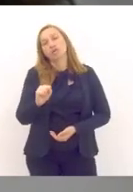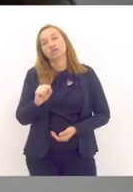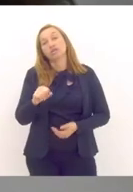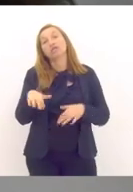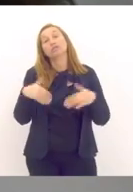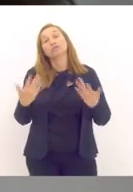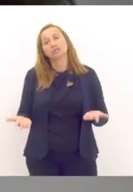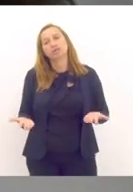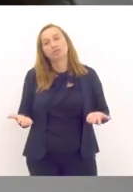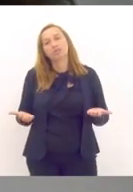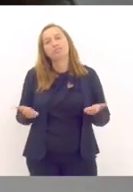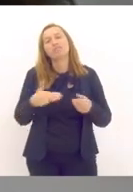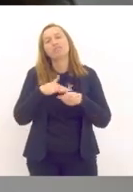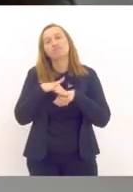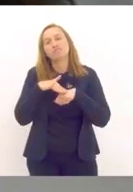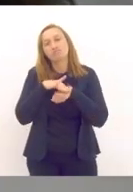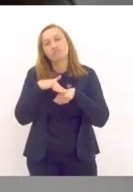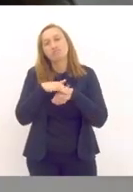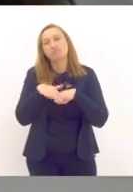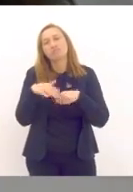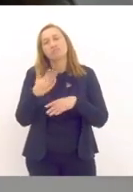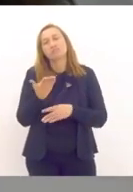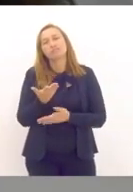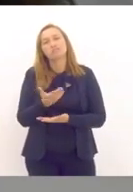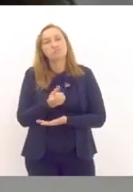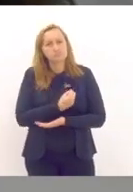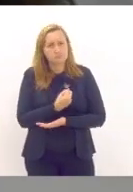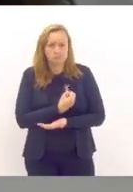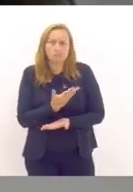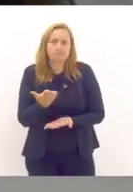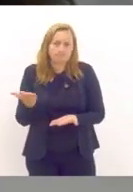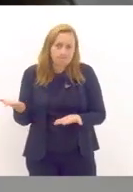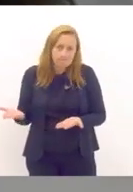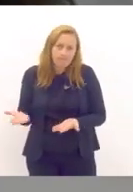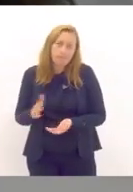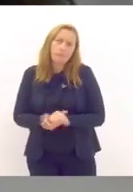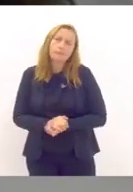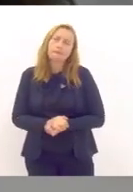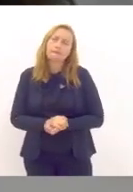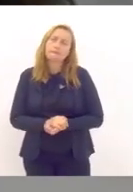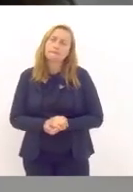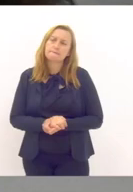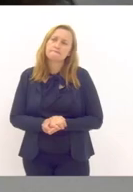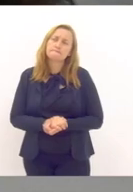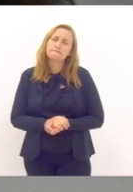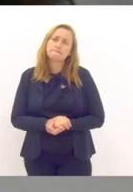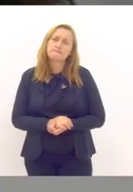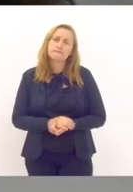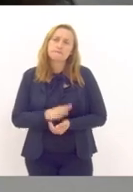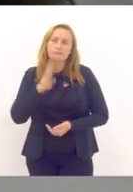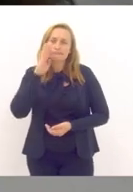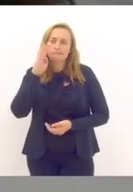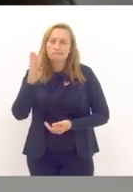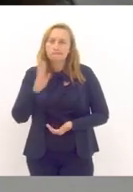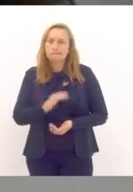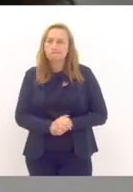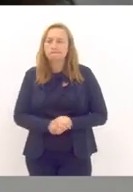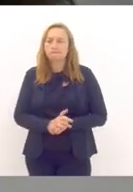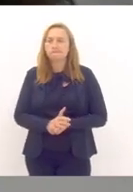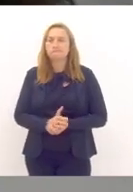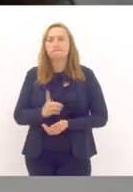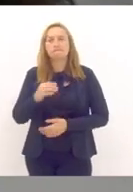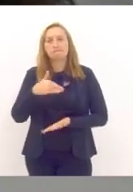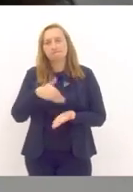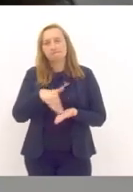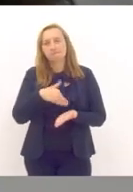negociação, esses números pretéritos são importantes, porque nessa mesa de negociação, principalmente, como bem disse o